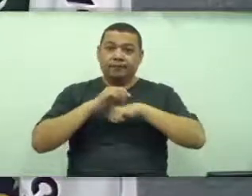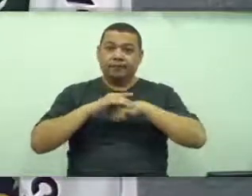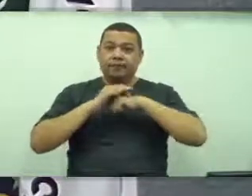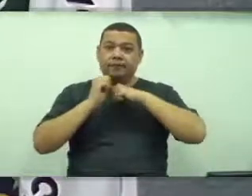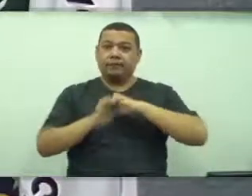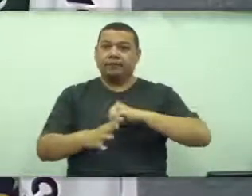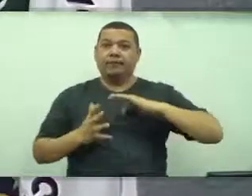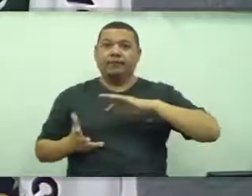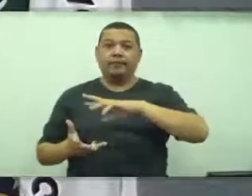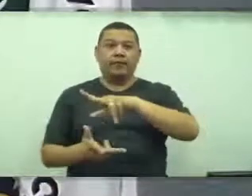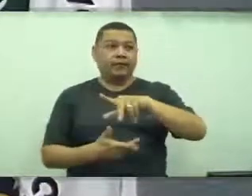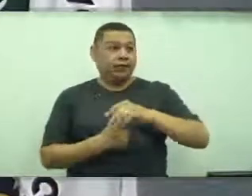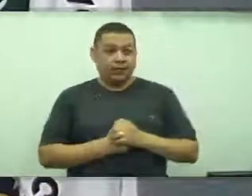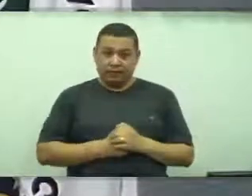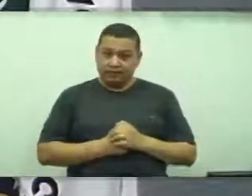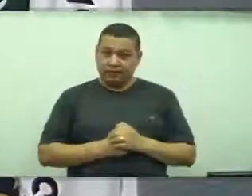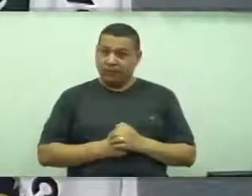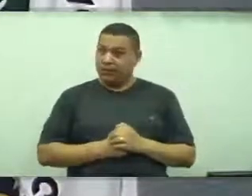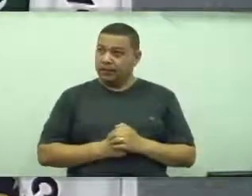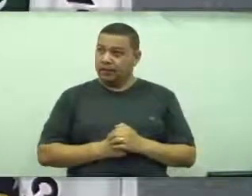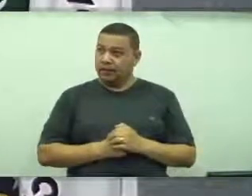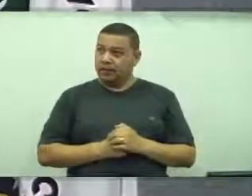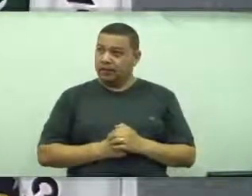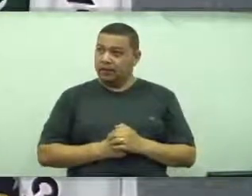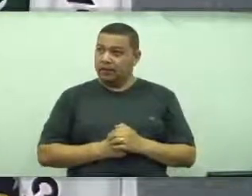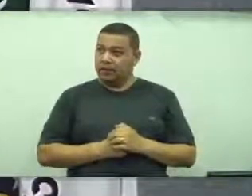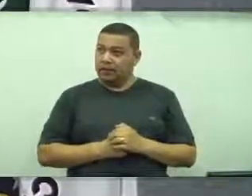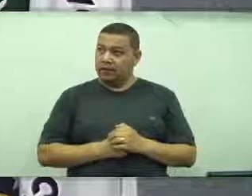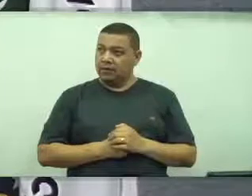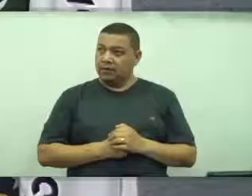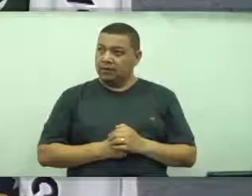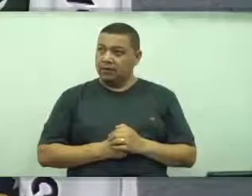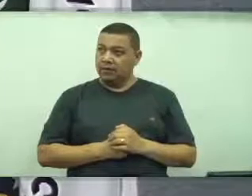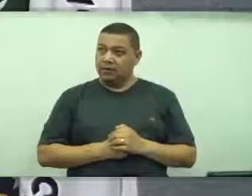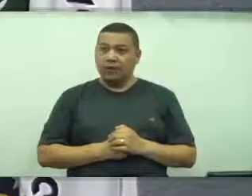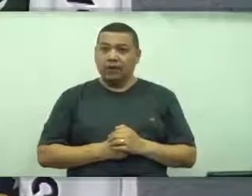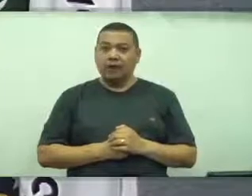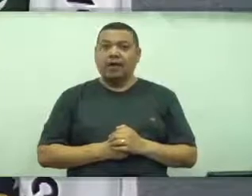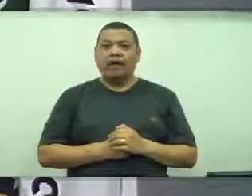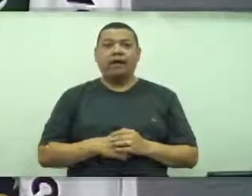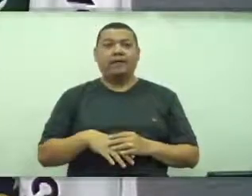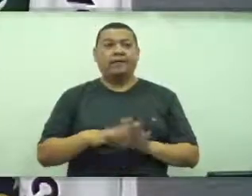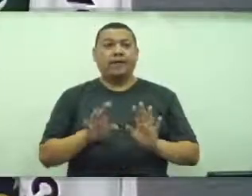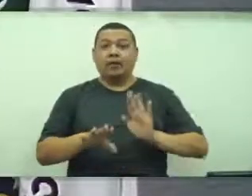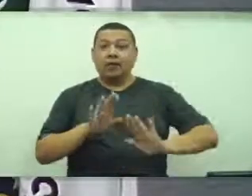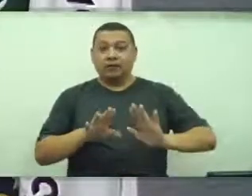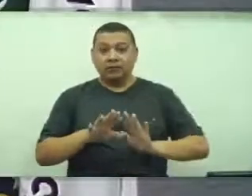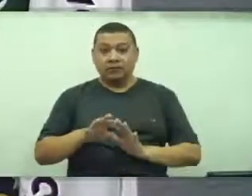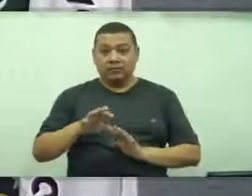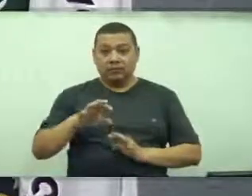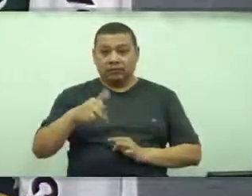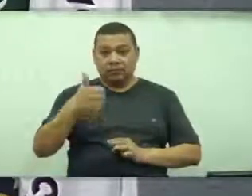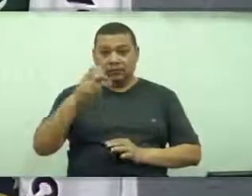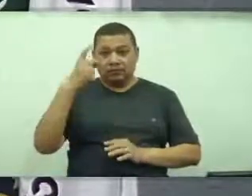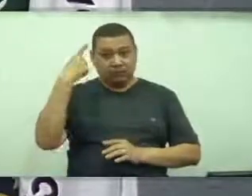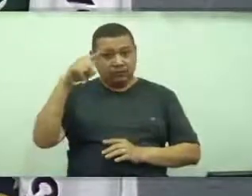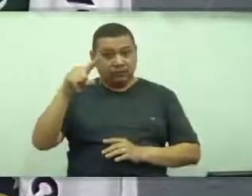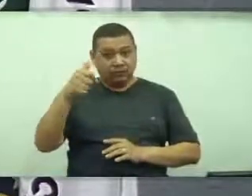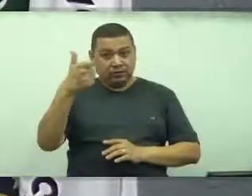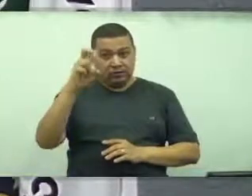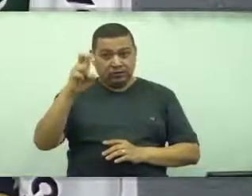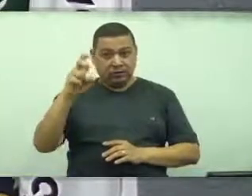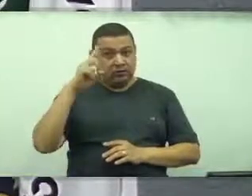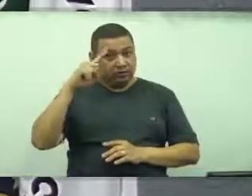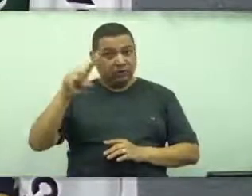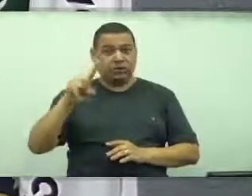o distrito do Riozinho, em torno de 15 dias, está sem médico efetivo naquela UBS. Só tem o convênio